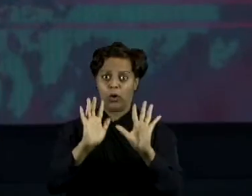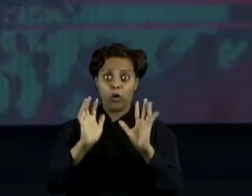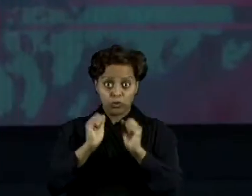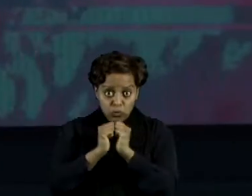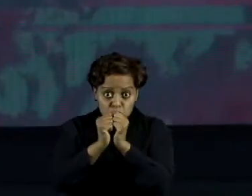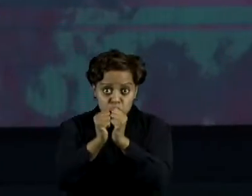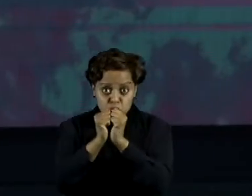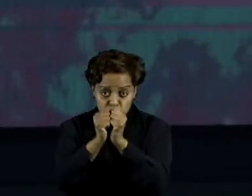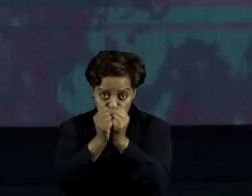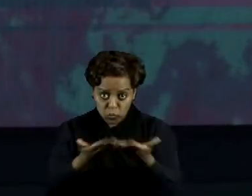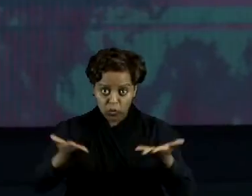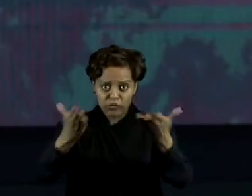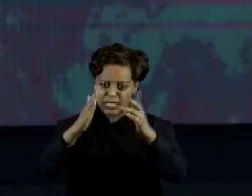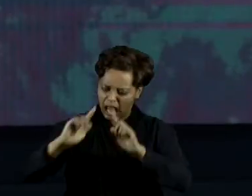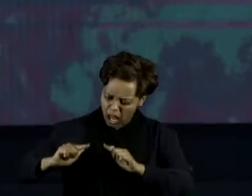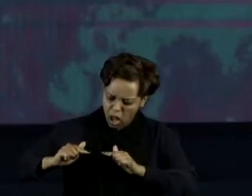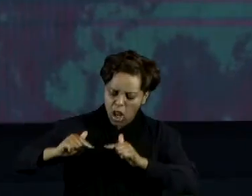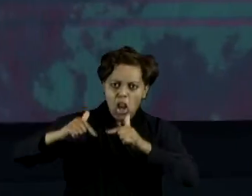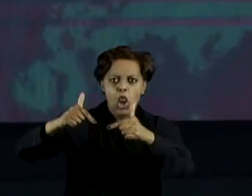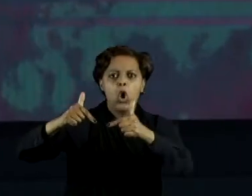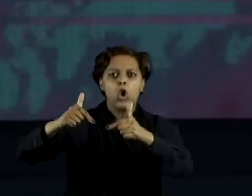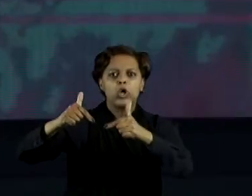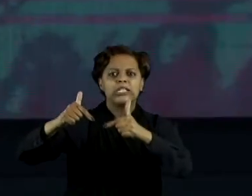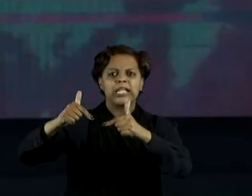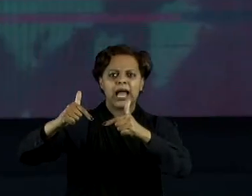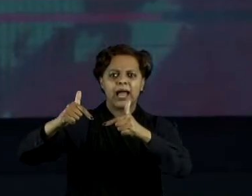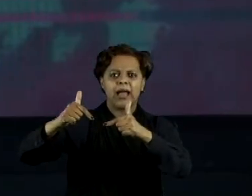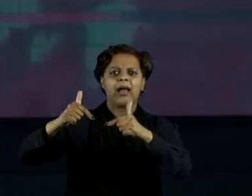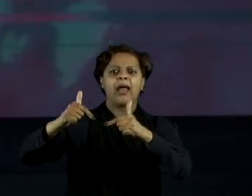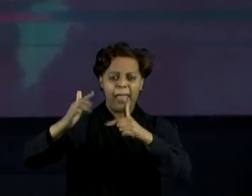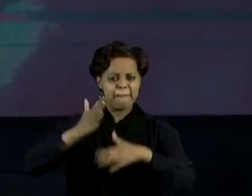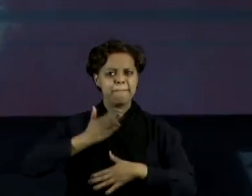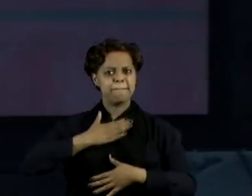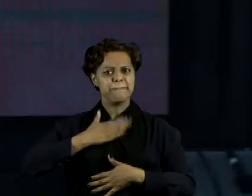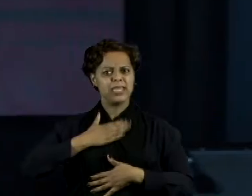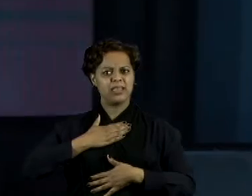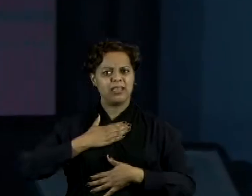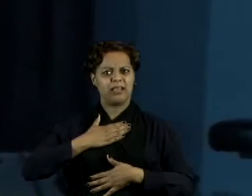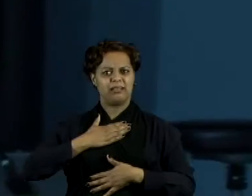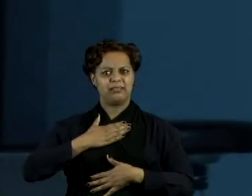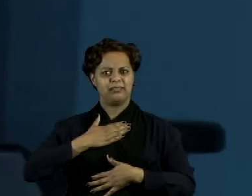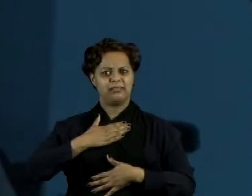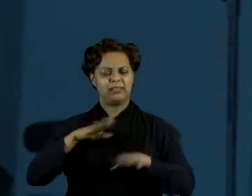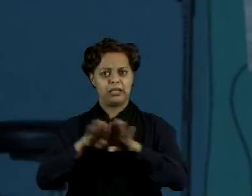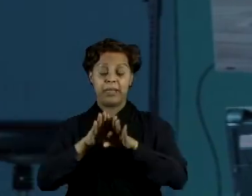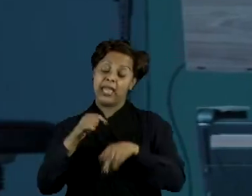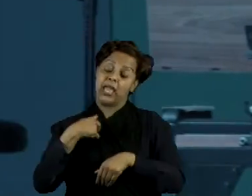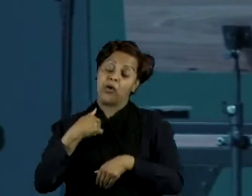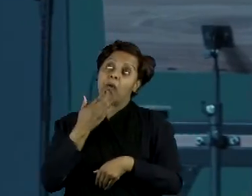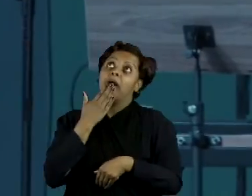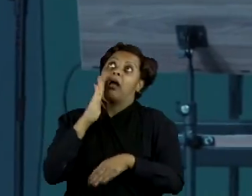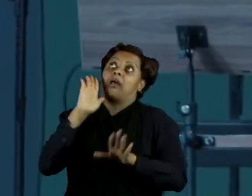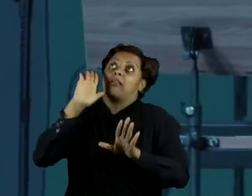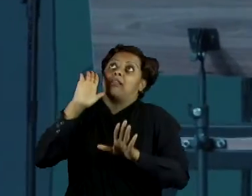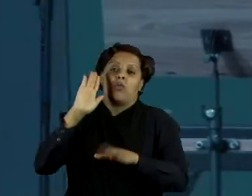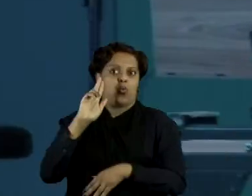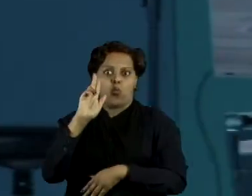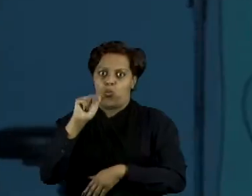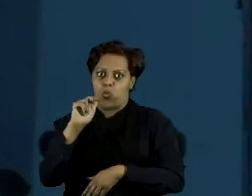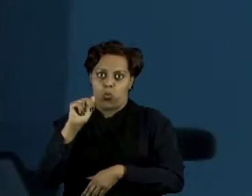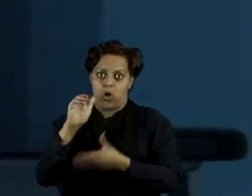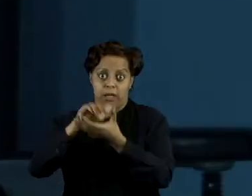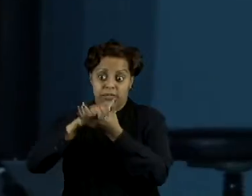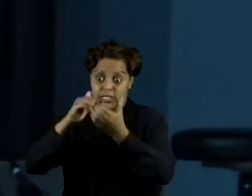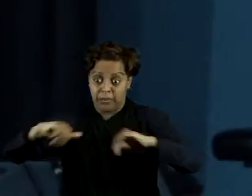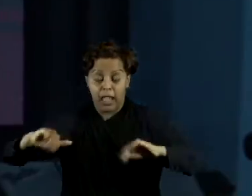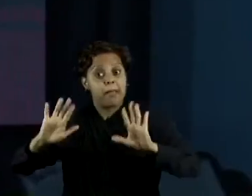também. Esta luta é minha também, não a da família, porque eu, graças a Deus, isso nunca nem me passou na cabeça. Mas tem